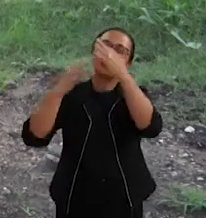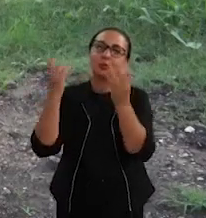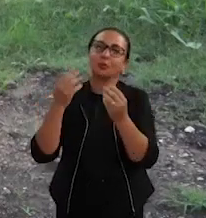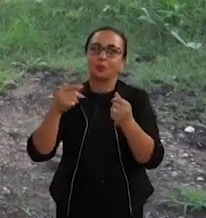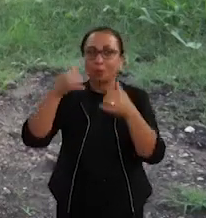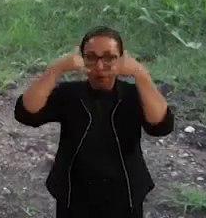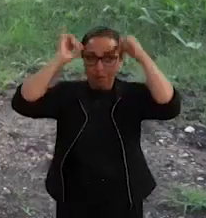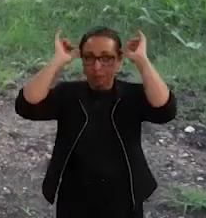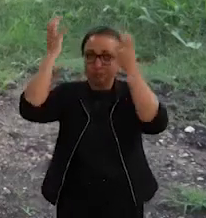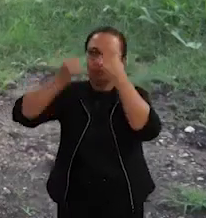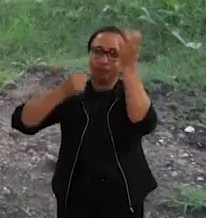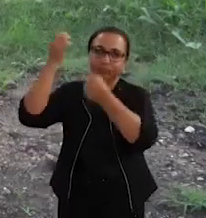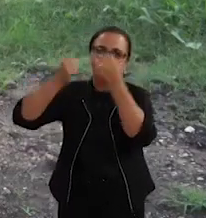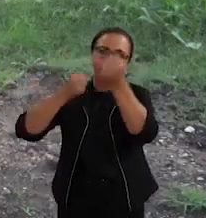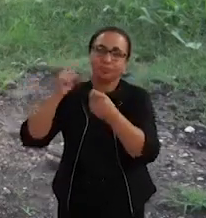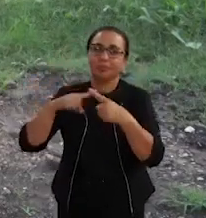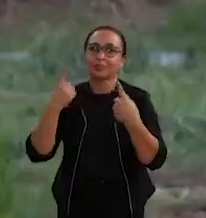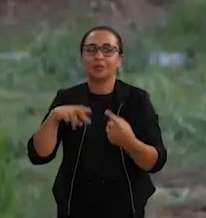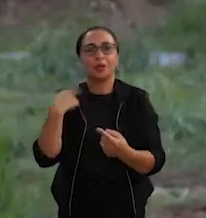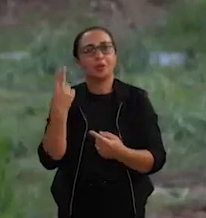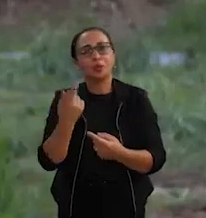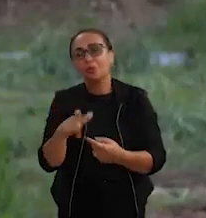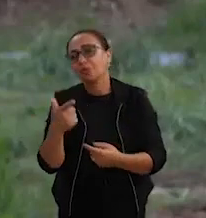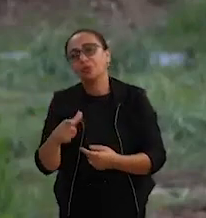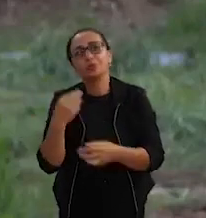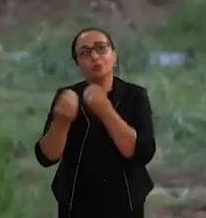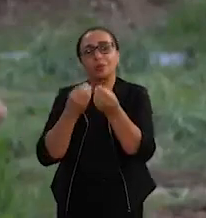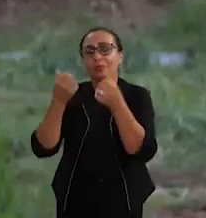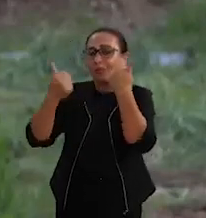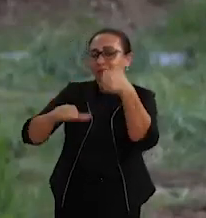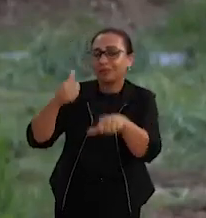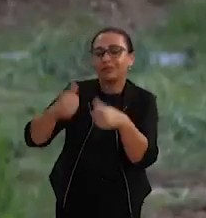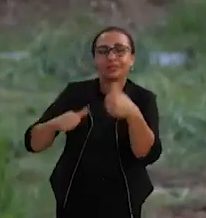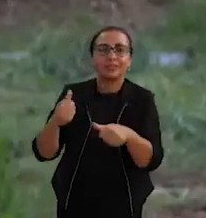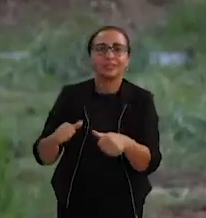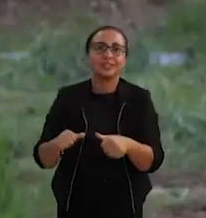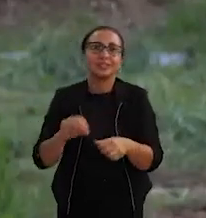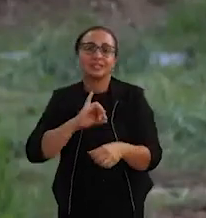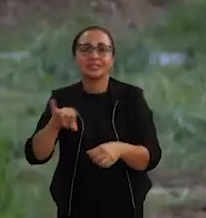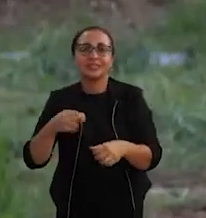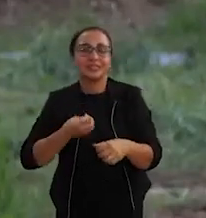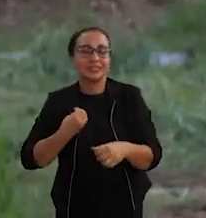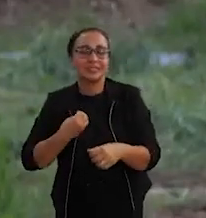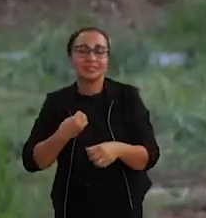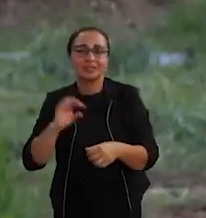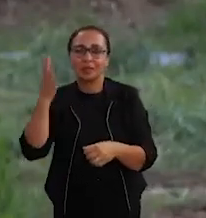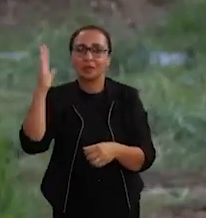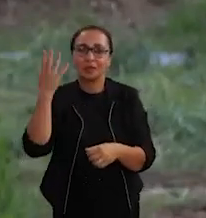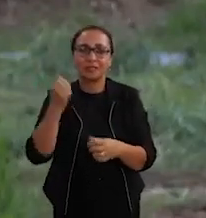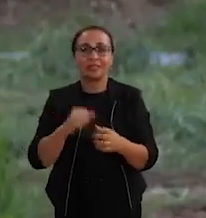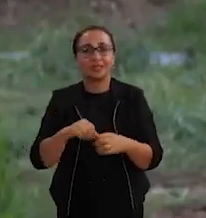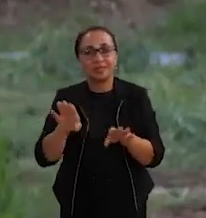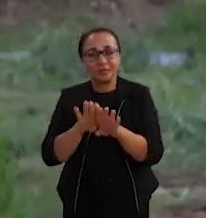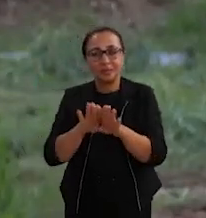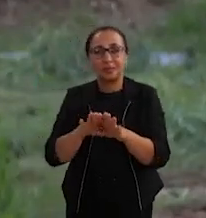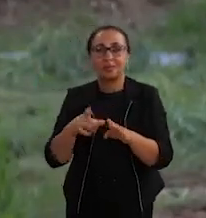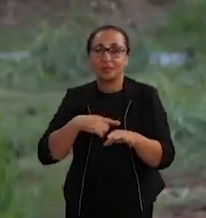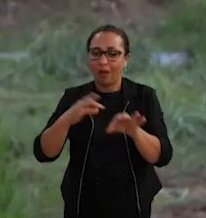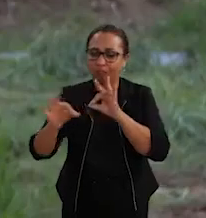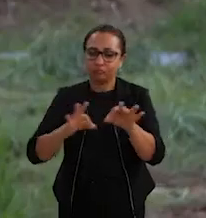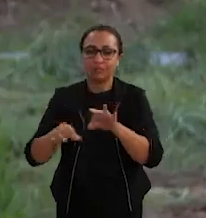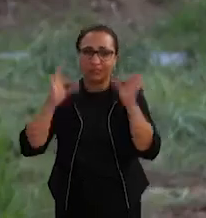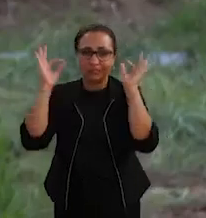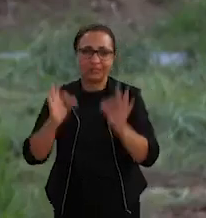nesse sistema de criação para a pecuária leiteira. Mas a gente não tinha como avaliar se estava acontecendo e